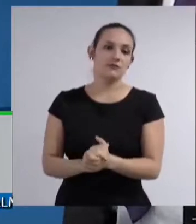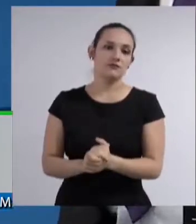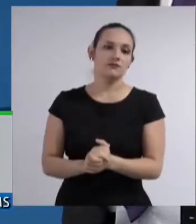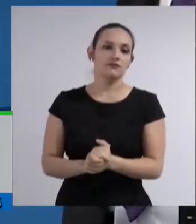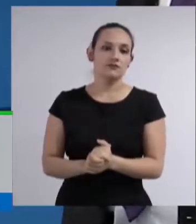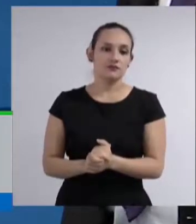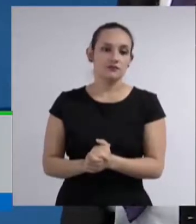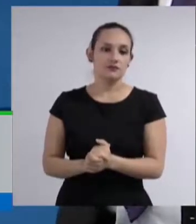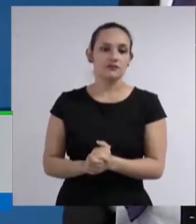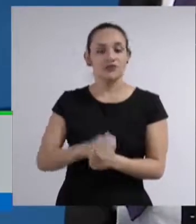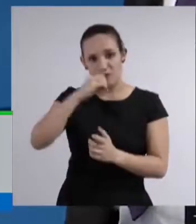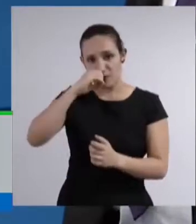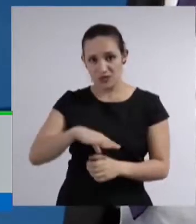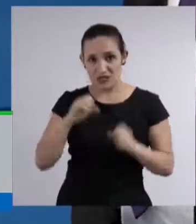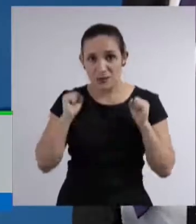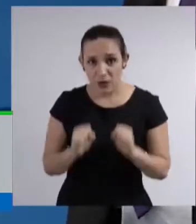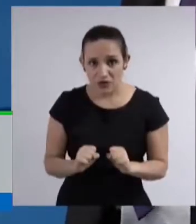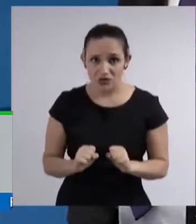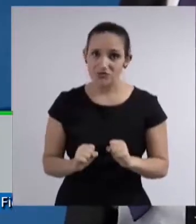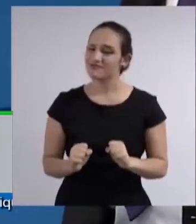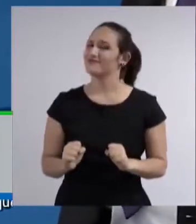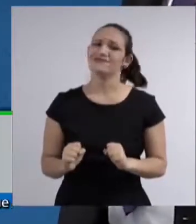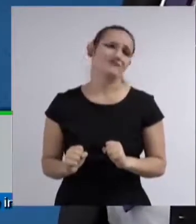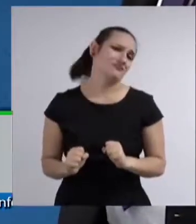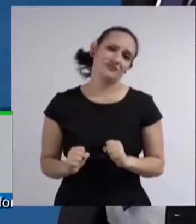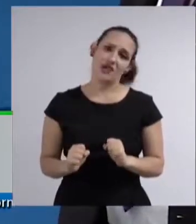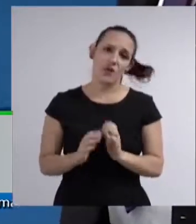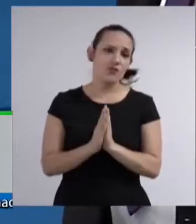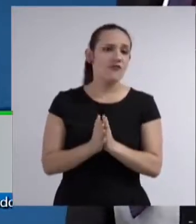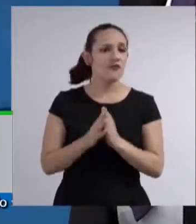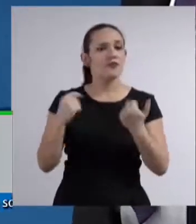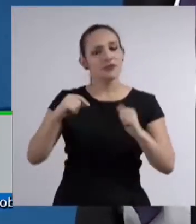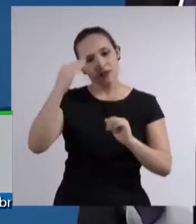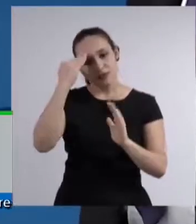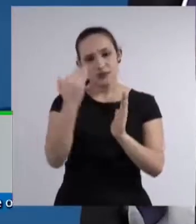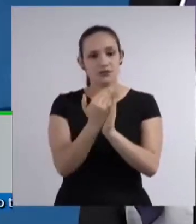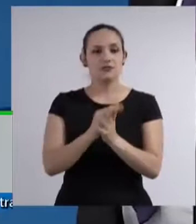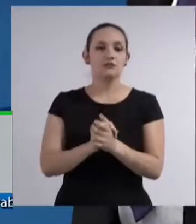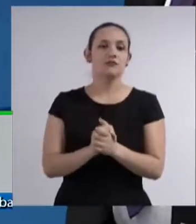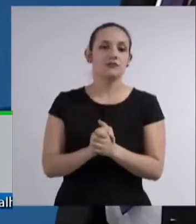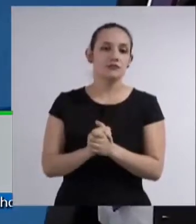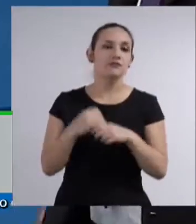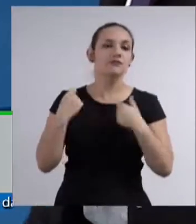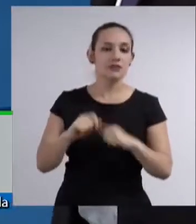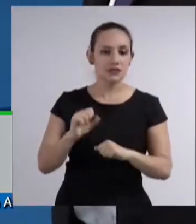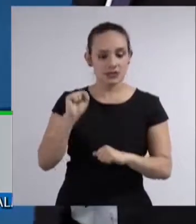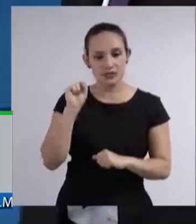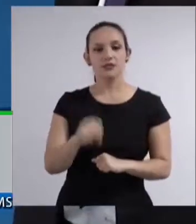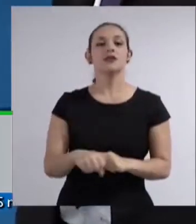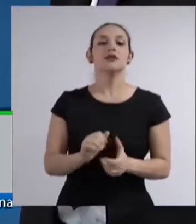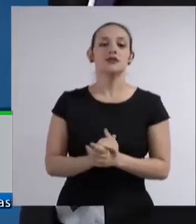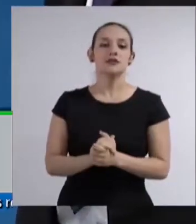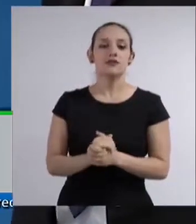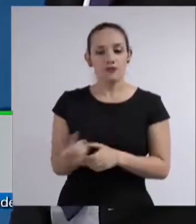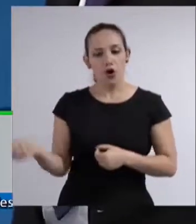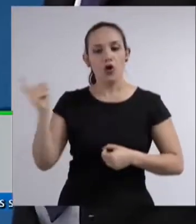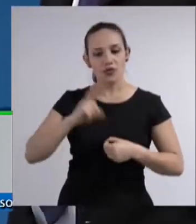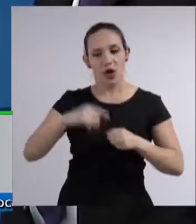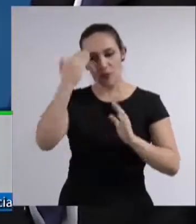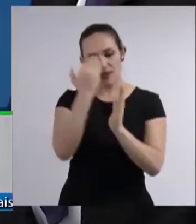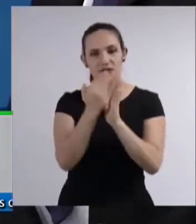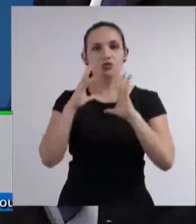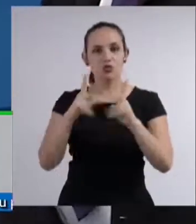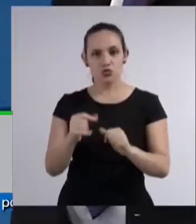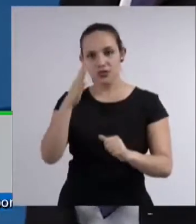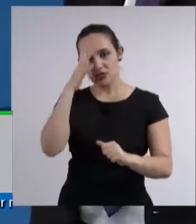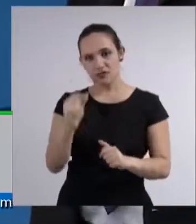Truculência, jamais. Agora, a decisão judicial tem que ser cumprida. A ordem tem que ser resgatada no nosso país. E os direitos,